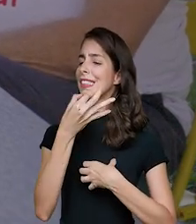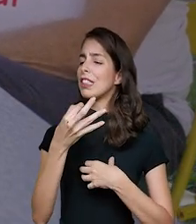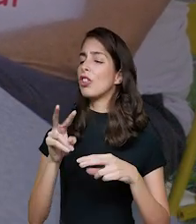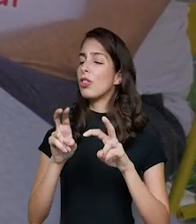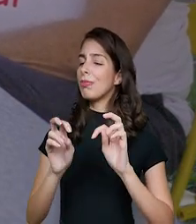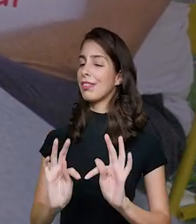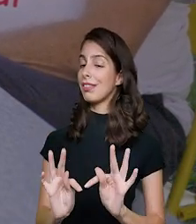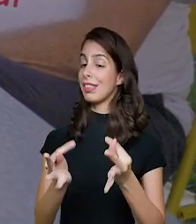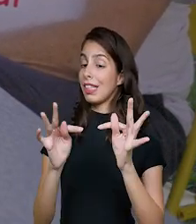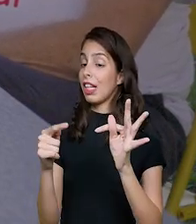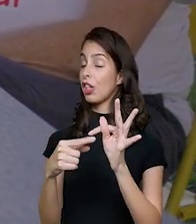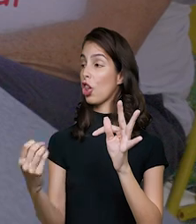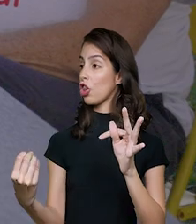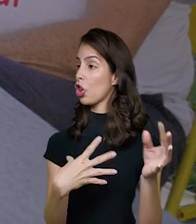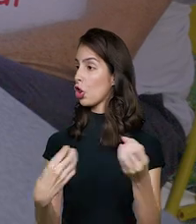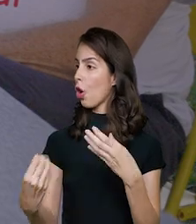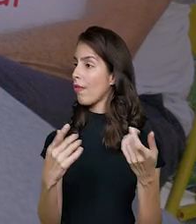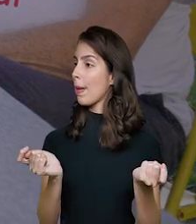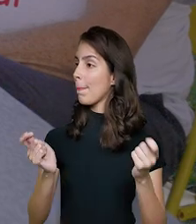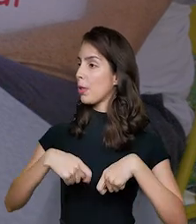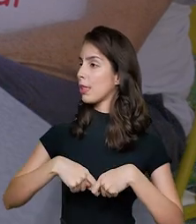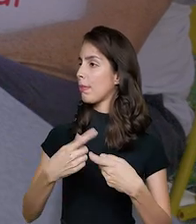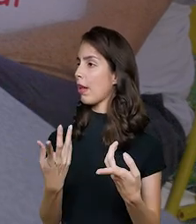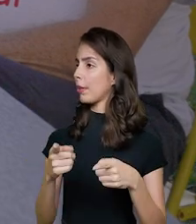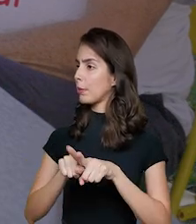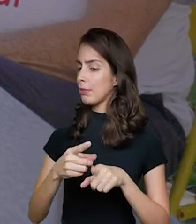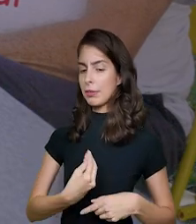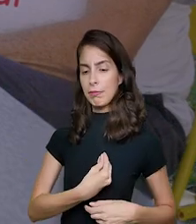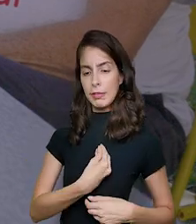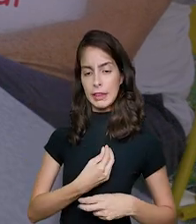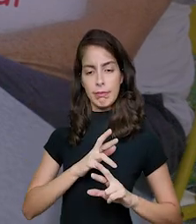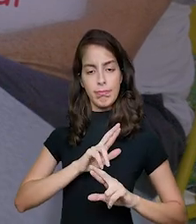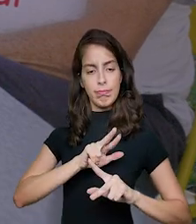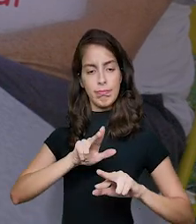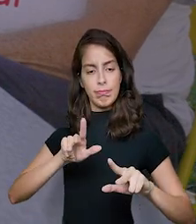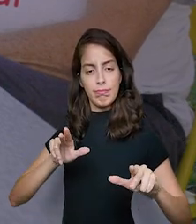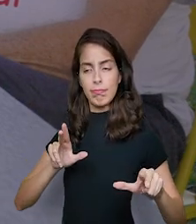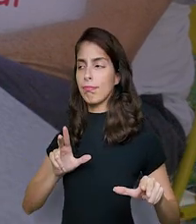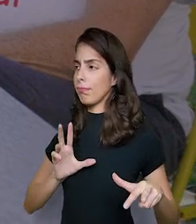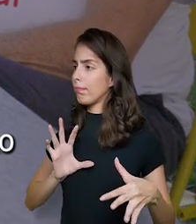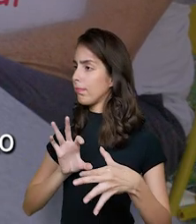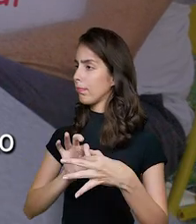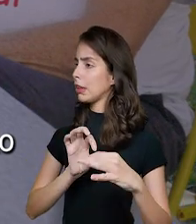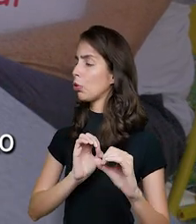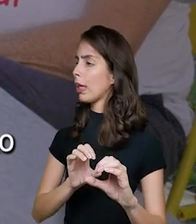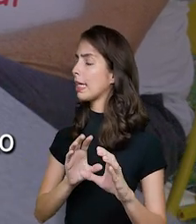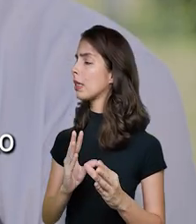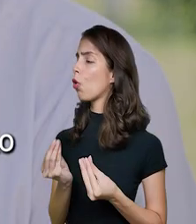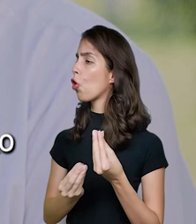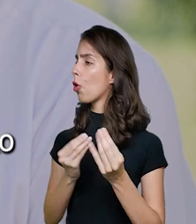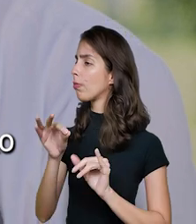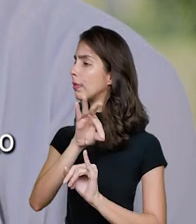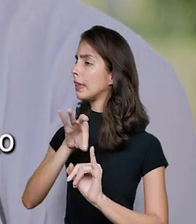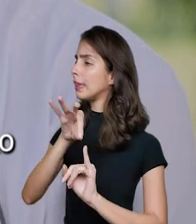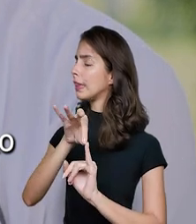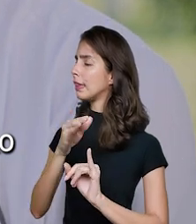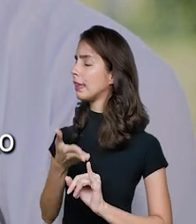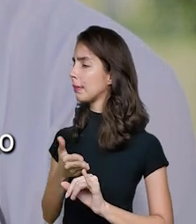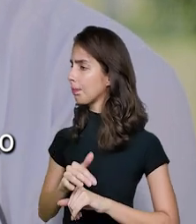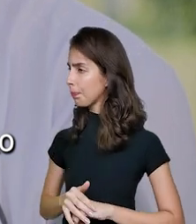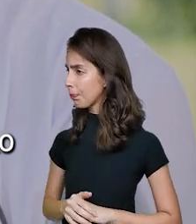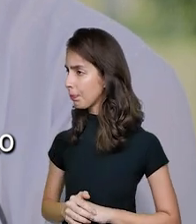dessas novas frentes e modos de vida na educação oferecida pela rede